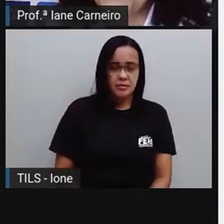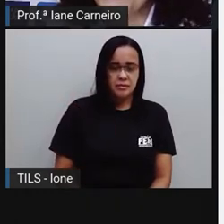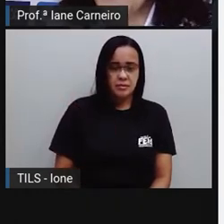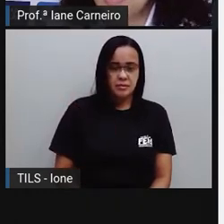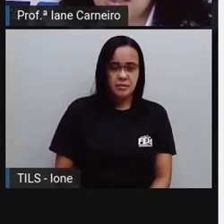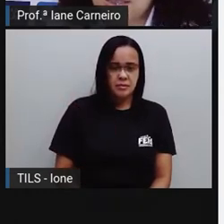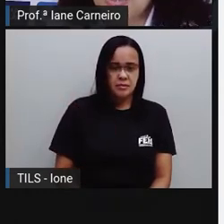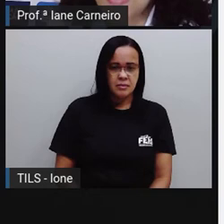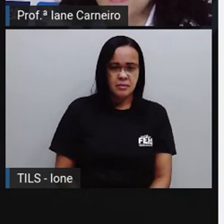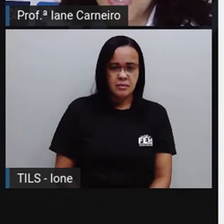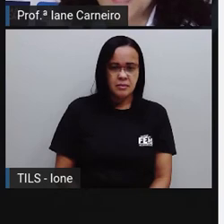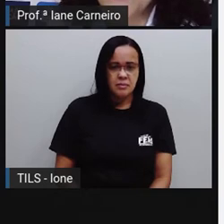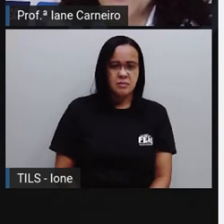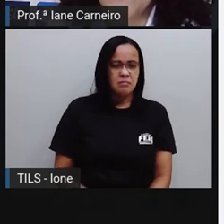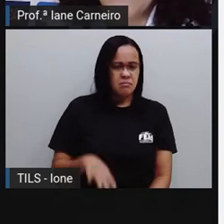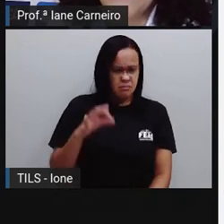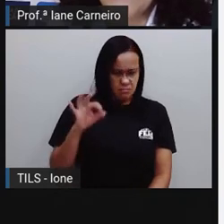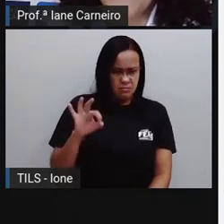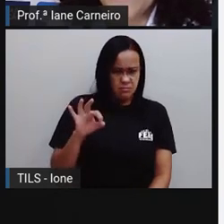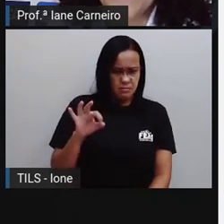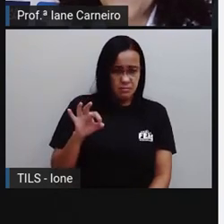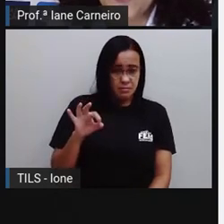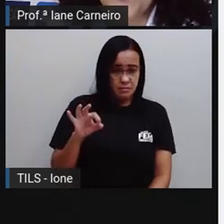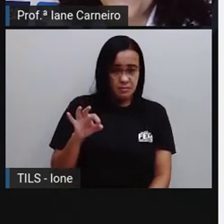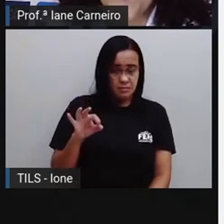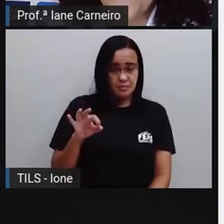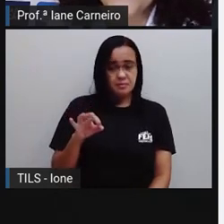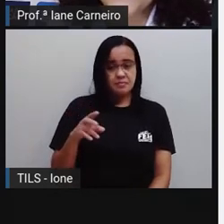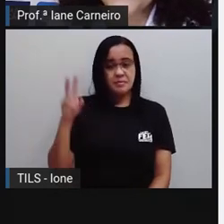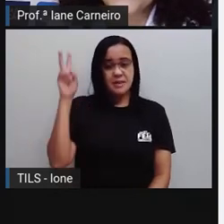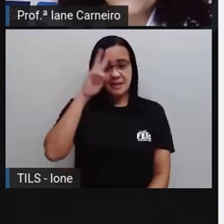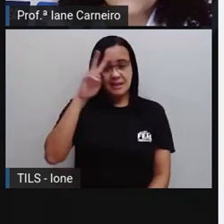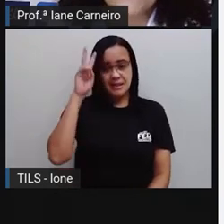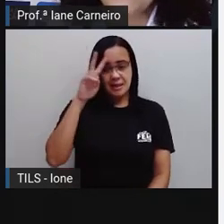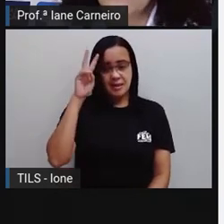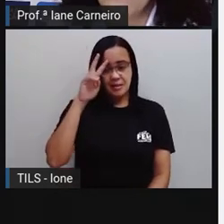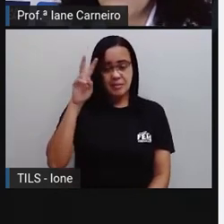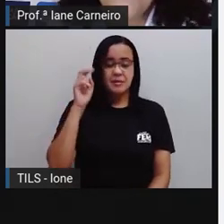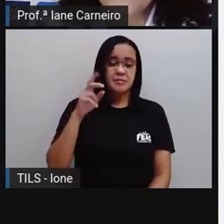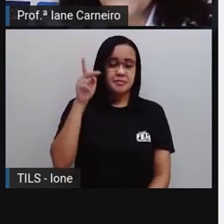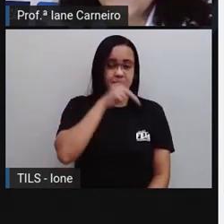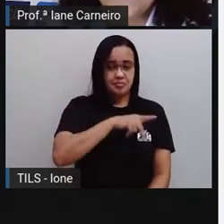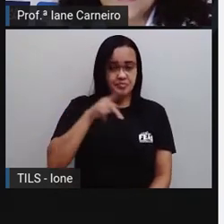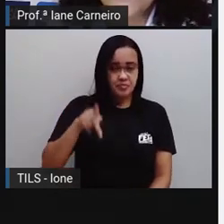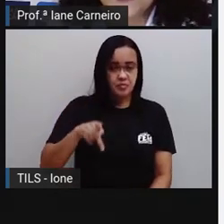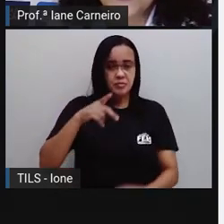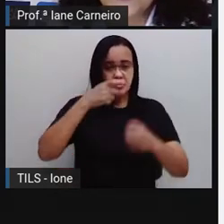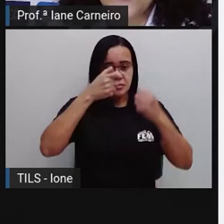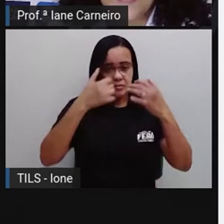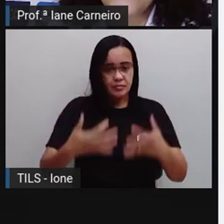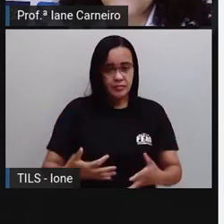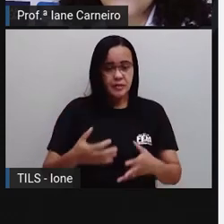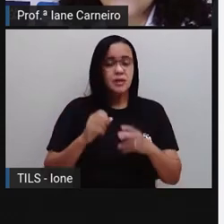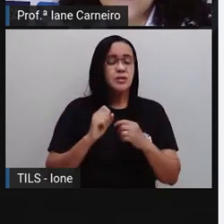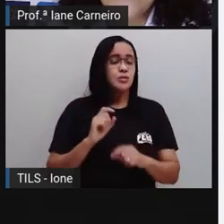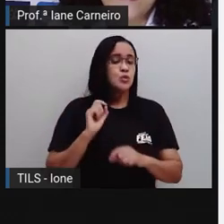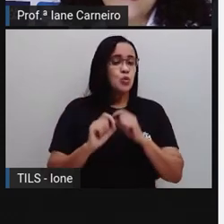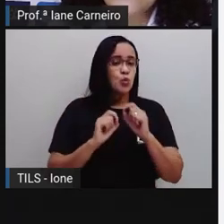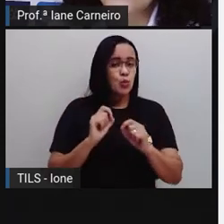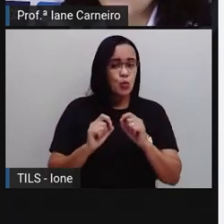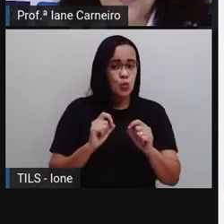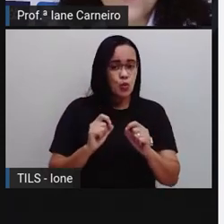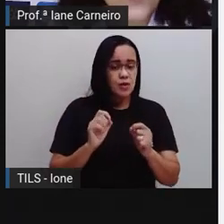certo pro tem certeza que tá certo linda que eu tô falou para farmácia sílaba Não não é suficiente aqui ó a gente